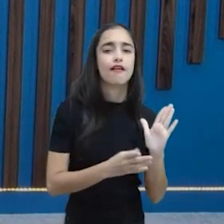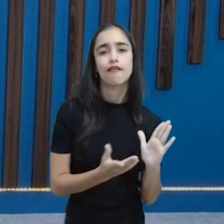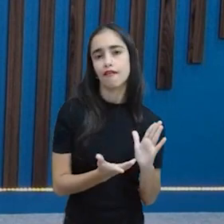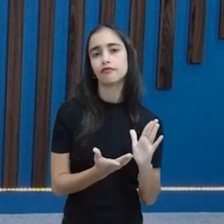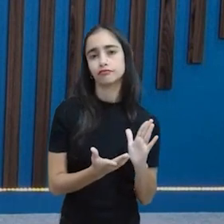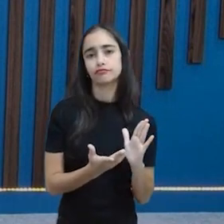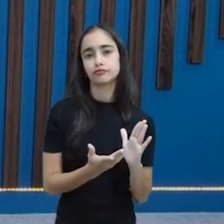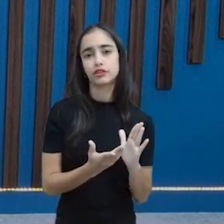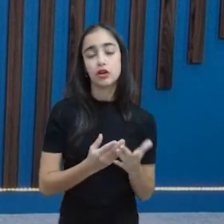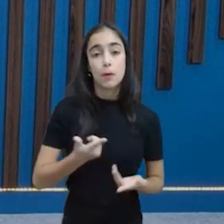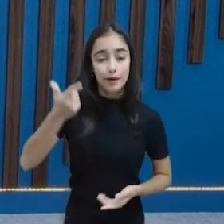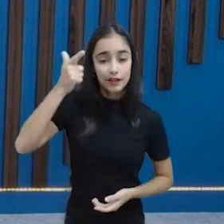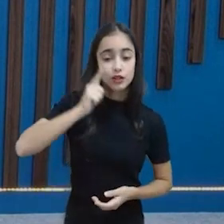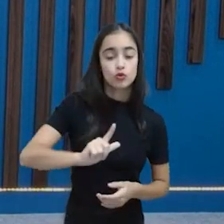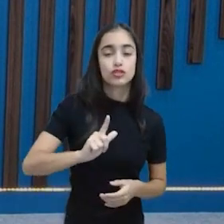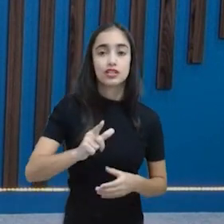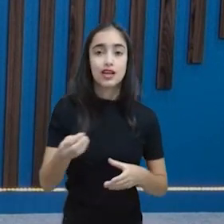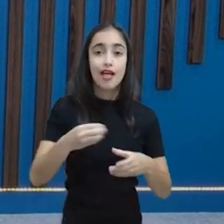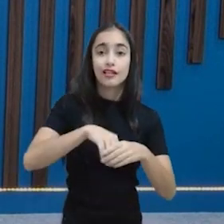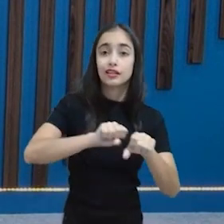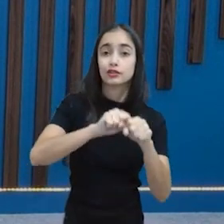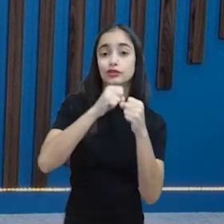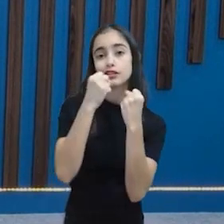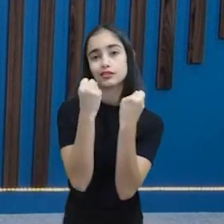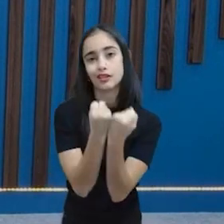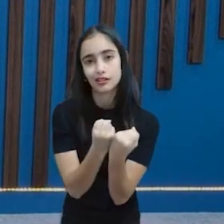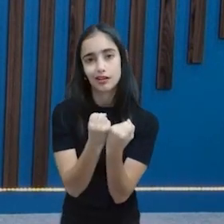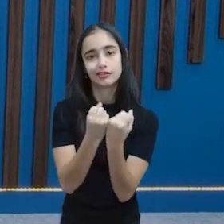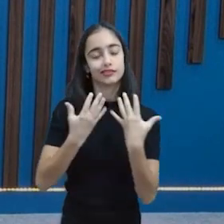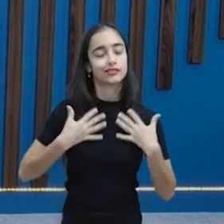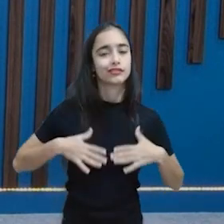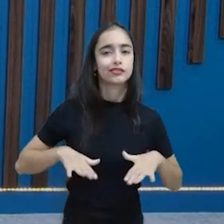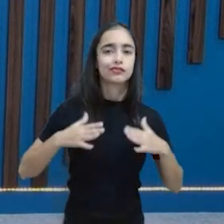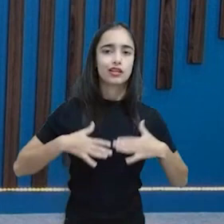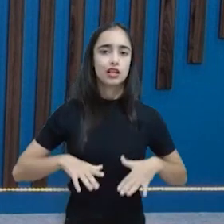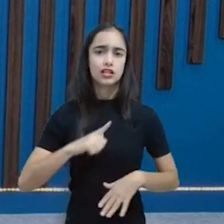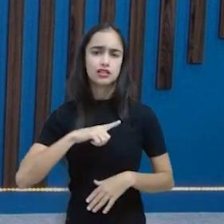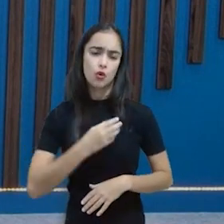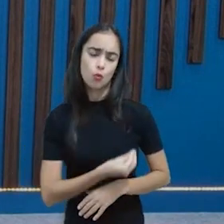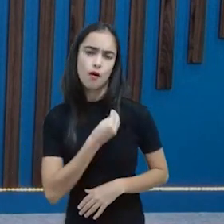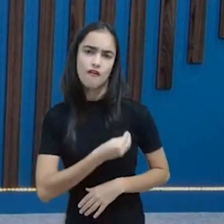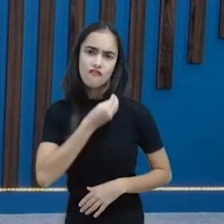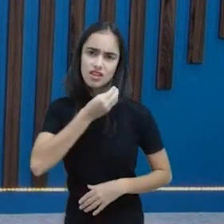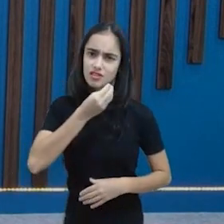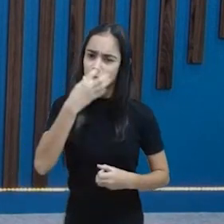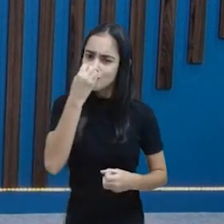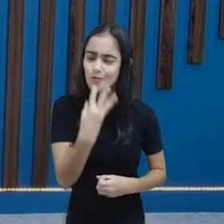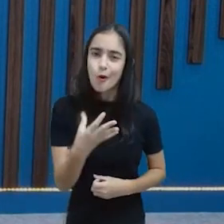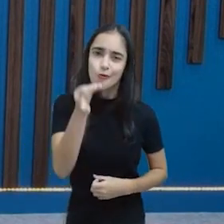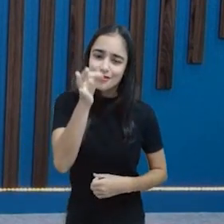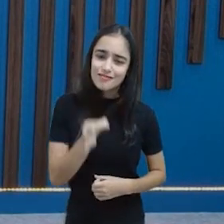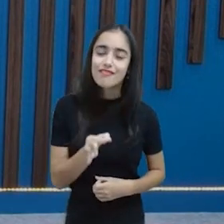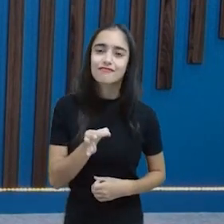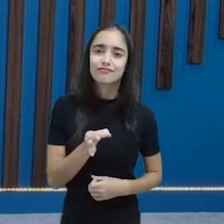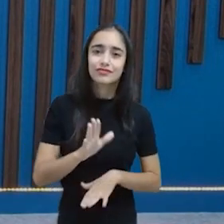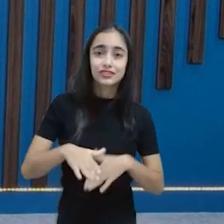eles pudessem ascender socialmente, né, para que eles pudessem ter uma vida digna. Então, esse espaço sempre